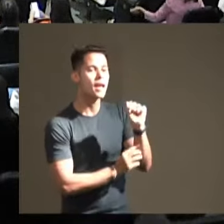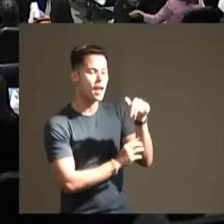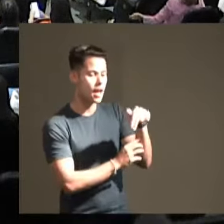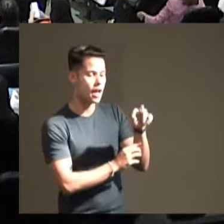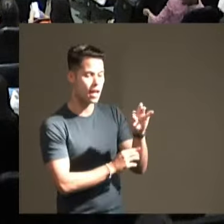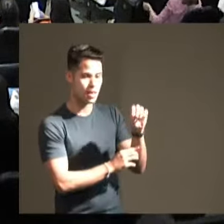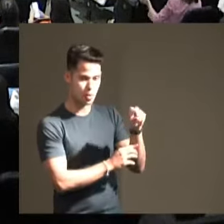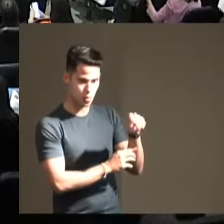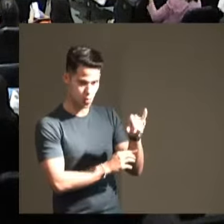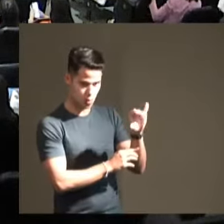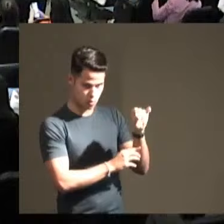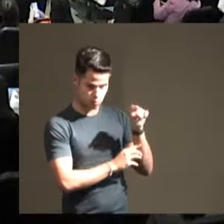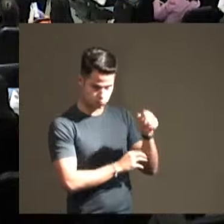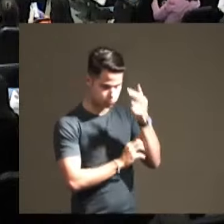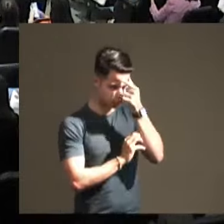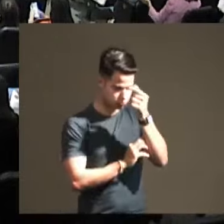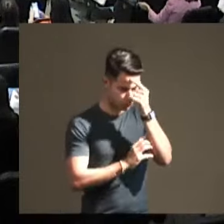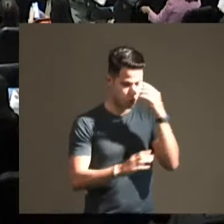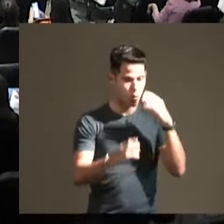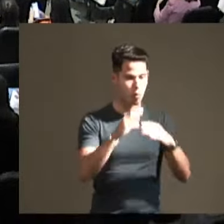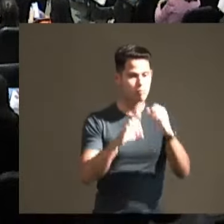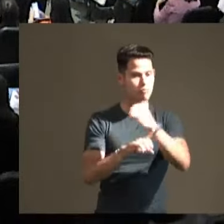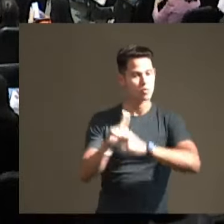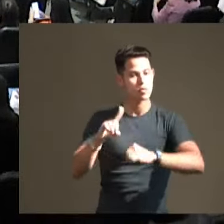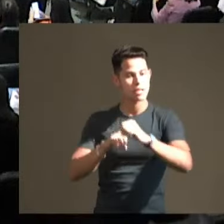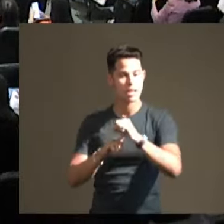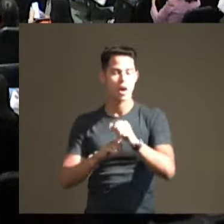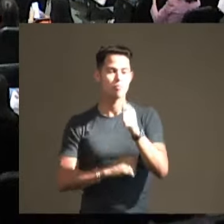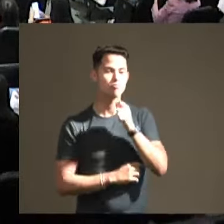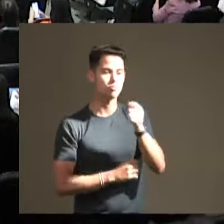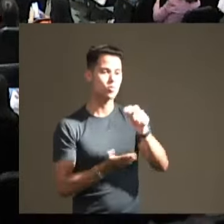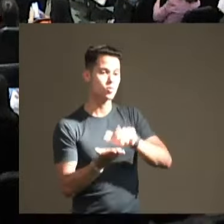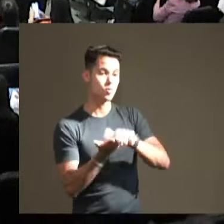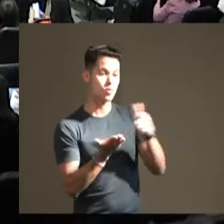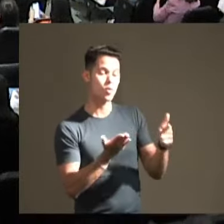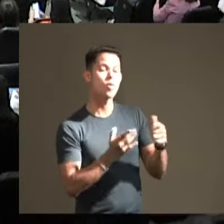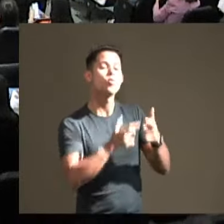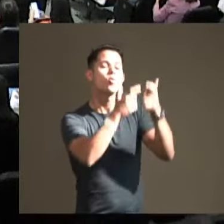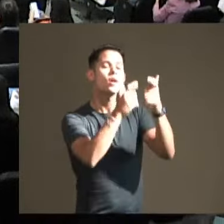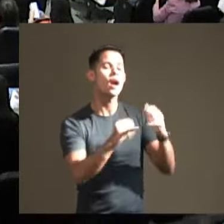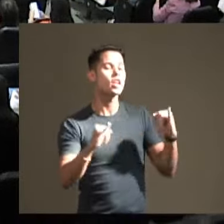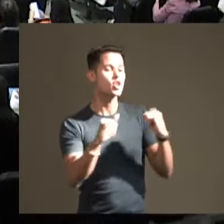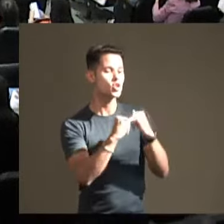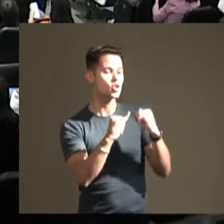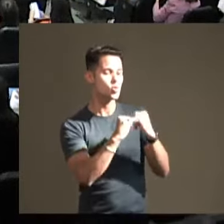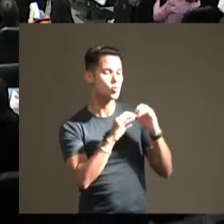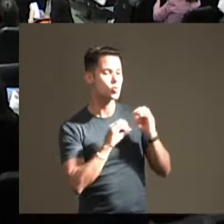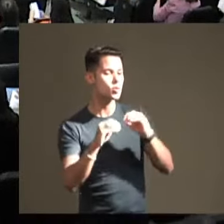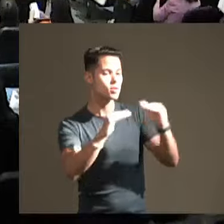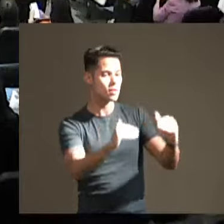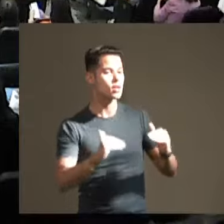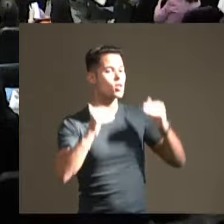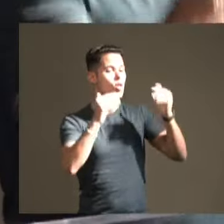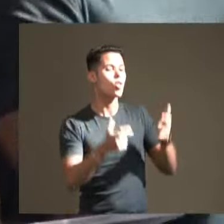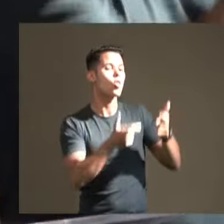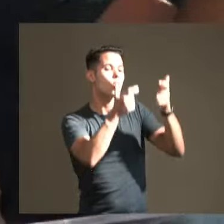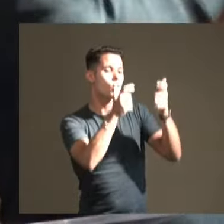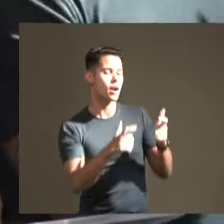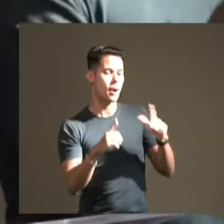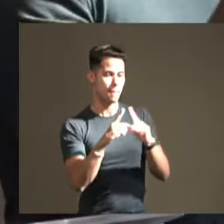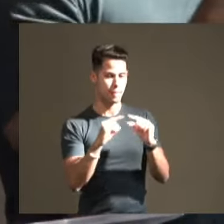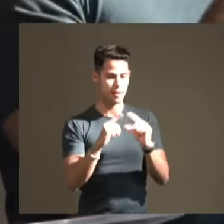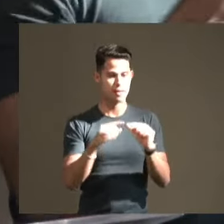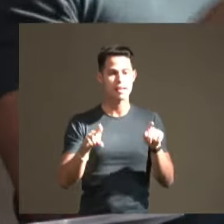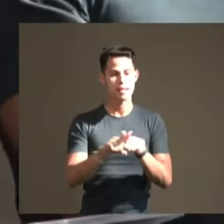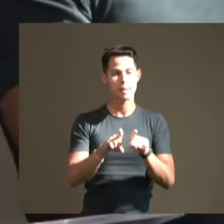graduado em Comunicação Social, Jornalismo pelo Instituto de Educação Superior de Brasília e